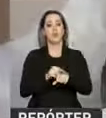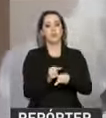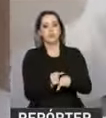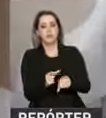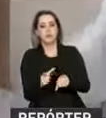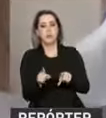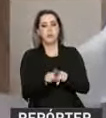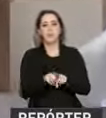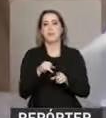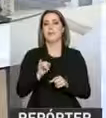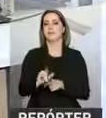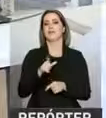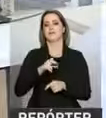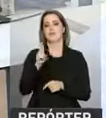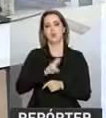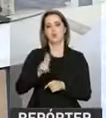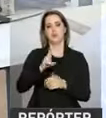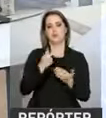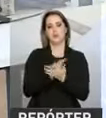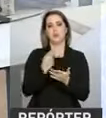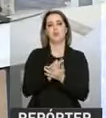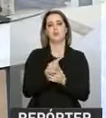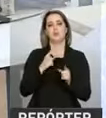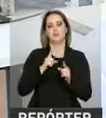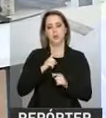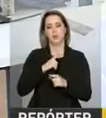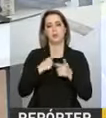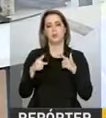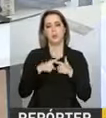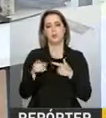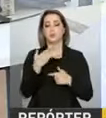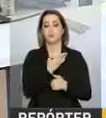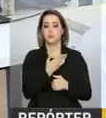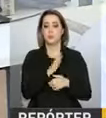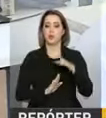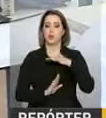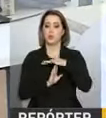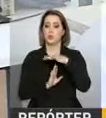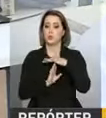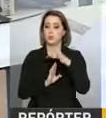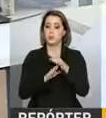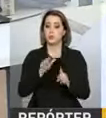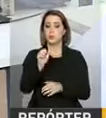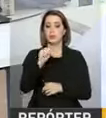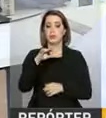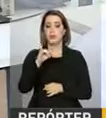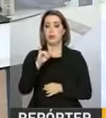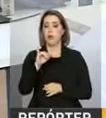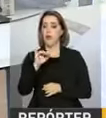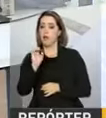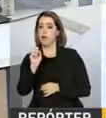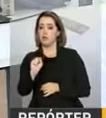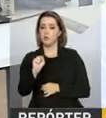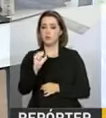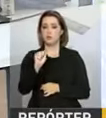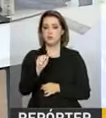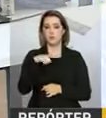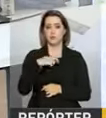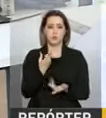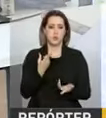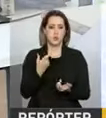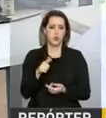podem causar danos à saúde. Nos limites estipulados pela legislação brasileira, no caso estipulado pela Anvisa, até aquelas concentrações permitidas, eles